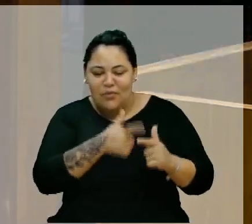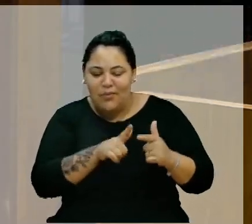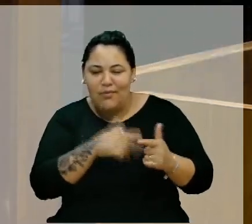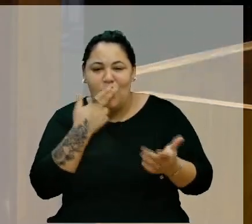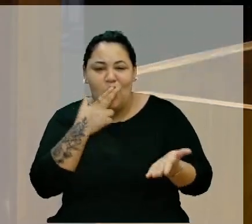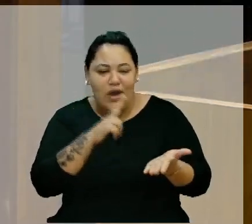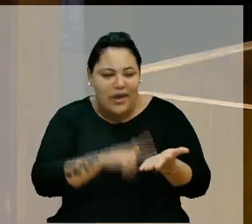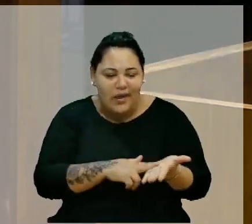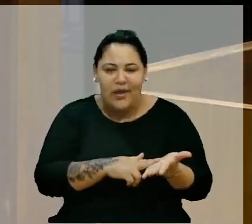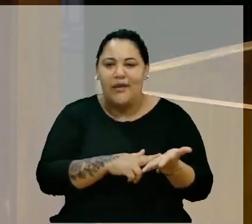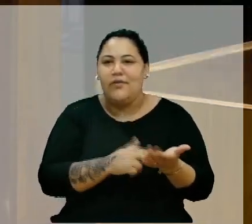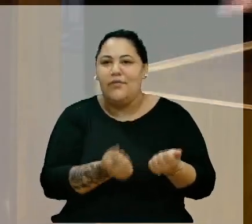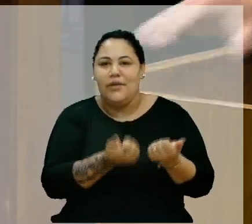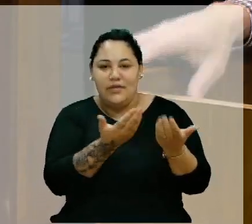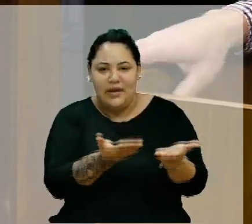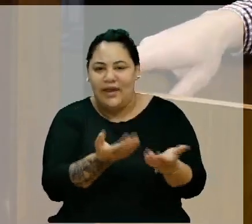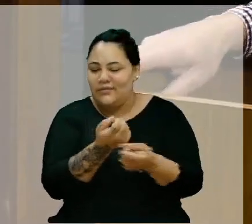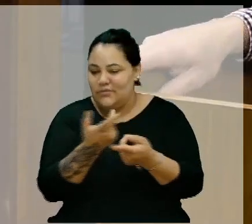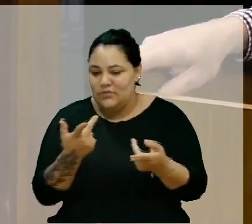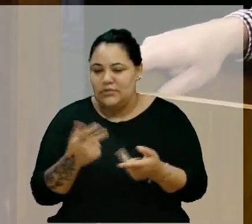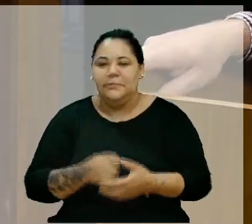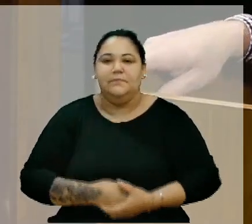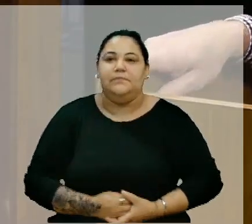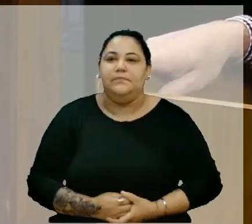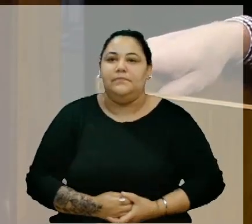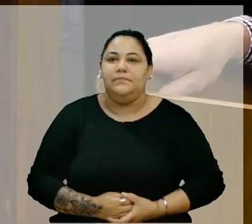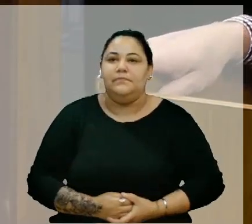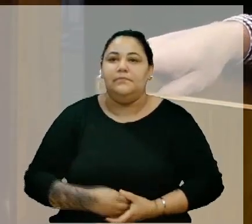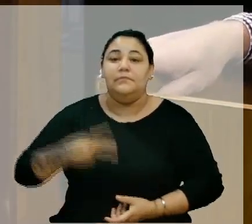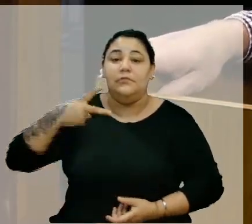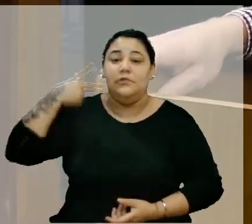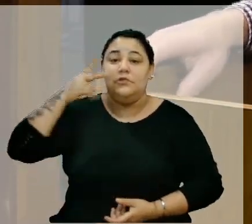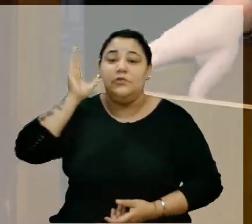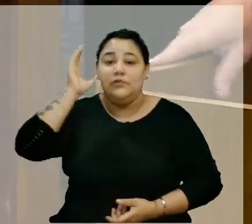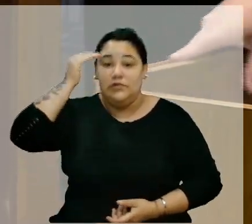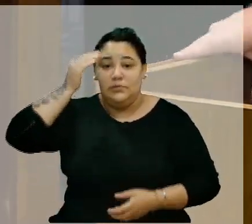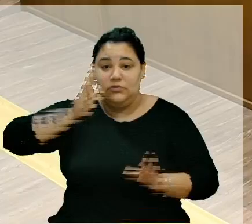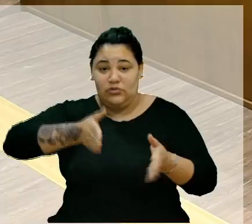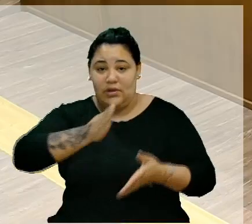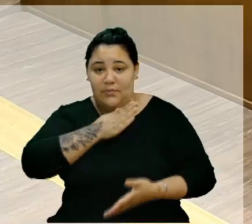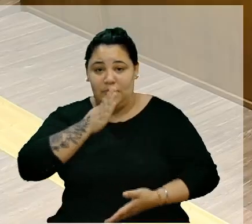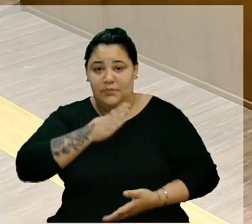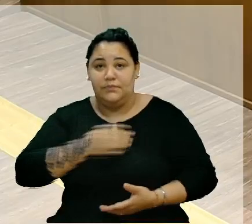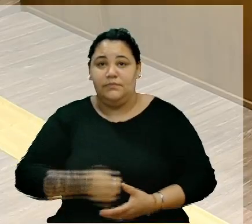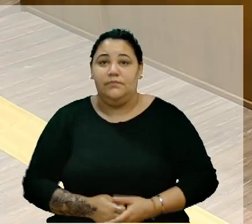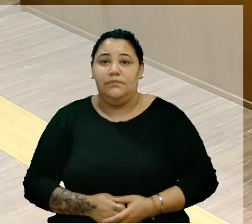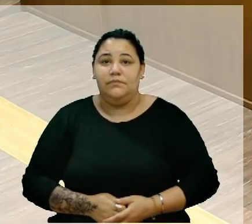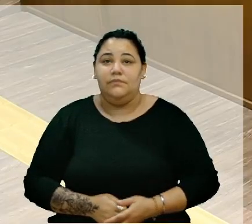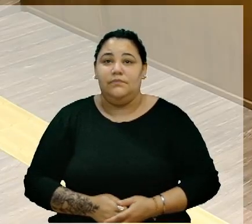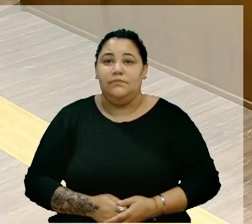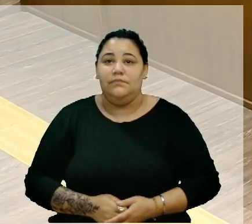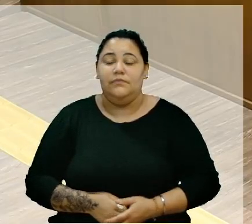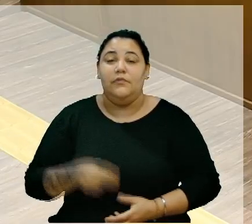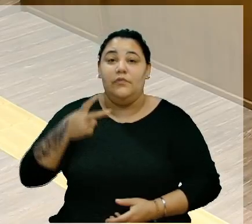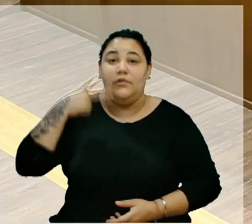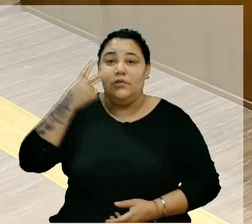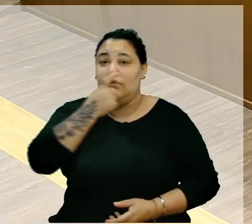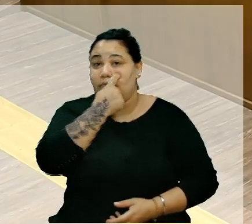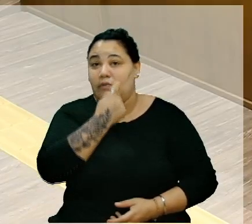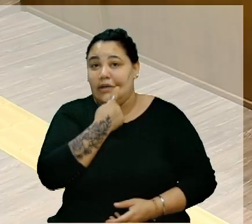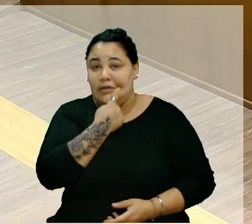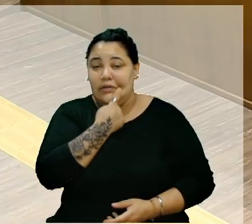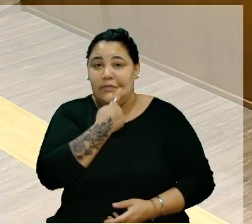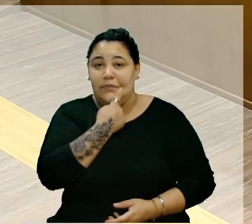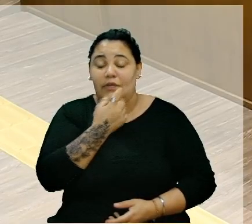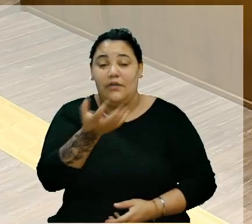entregas e por aí vai. Permite uma parte, vereador. Vereador Felipe, de imediato. Vereador Wagner, eu quero primeiro